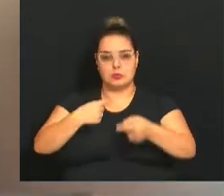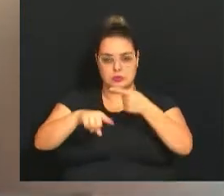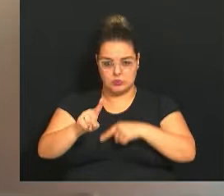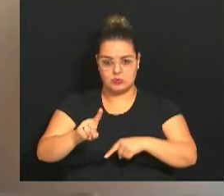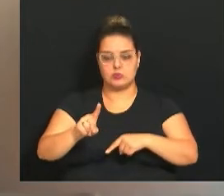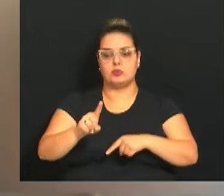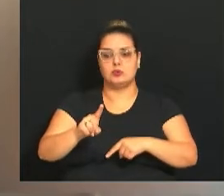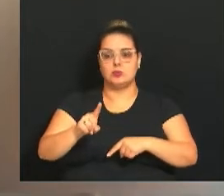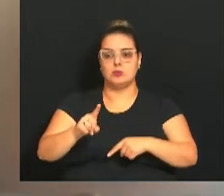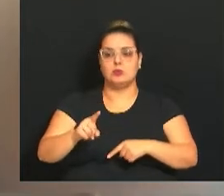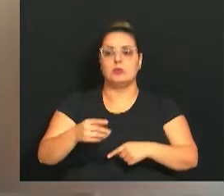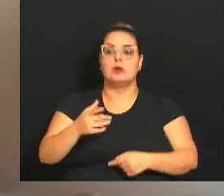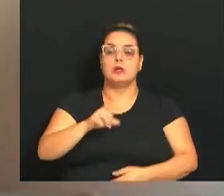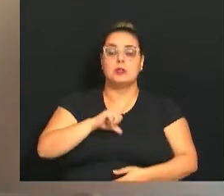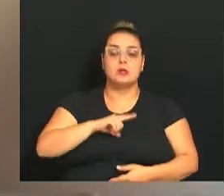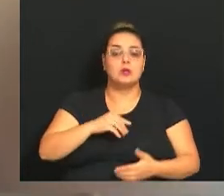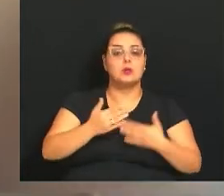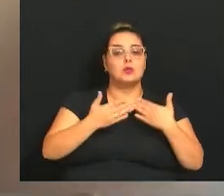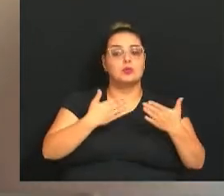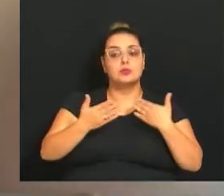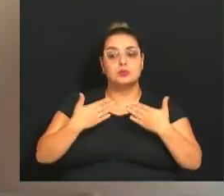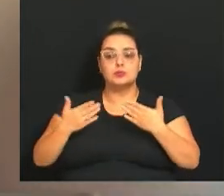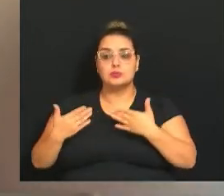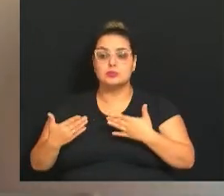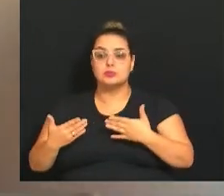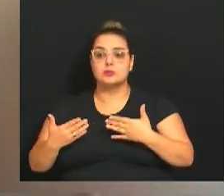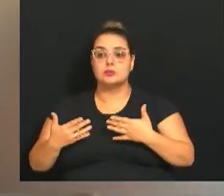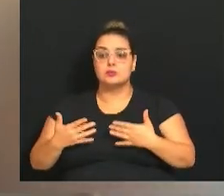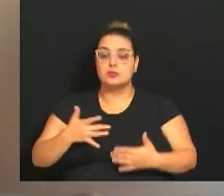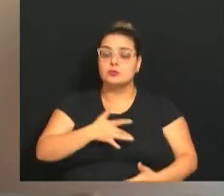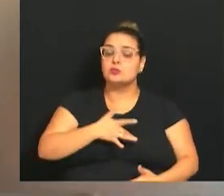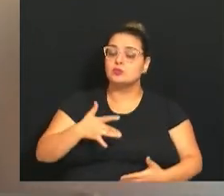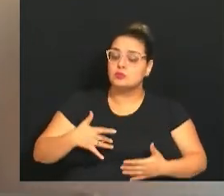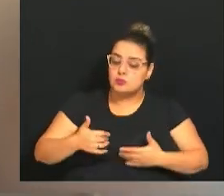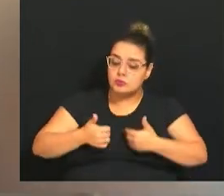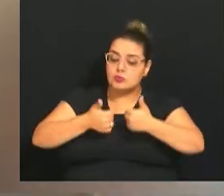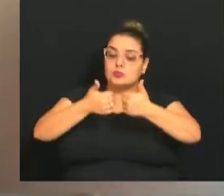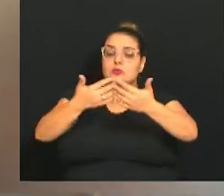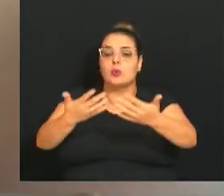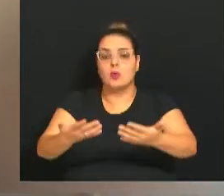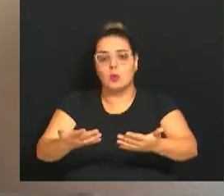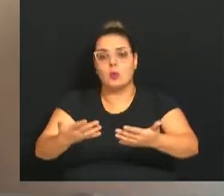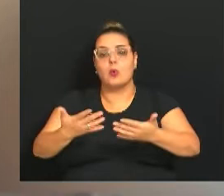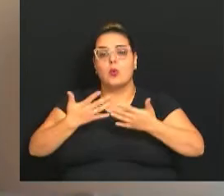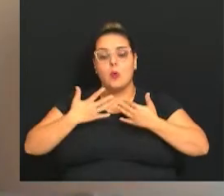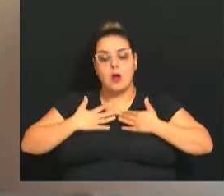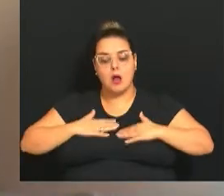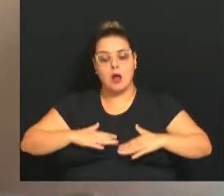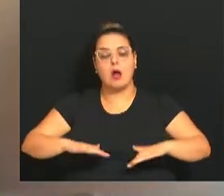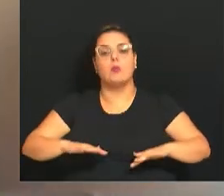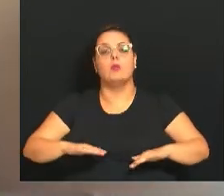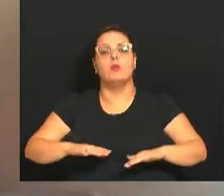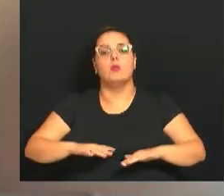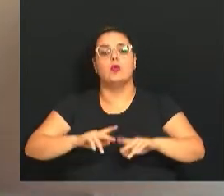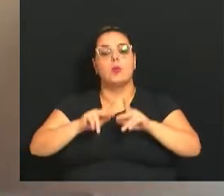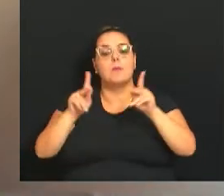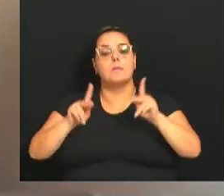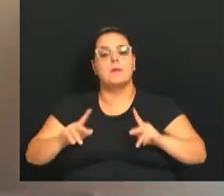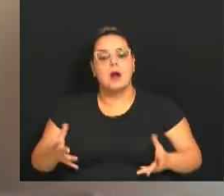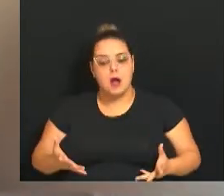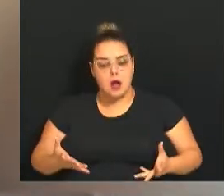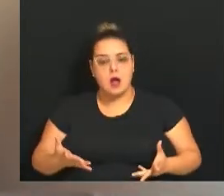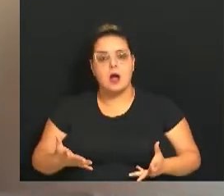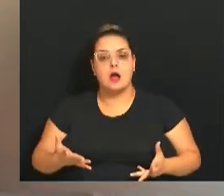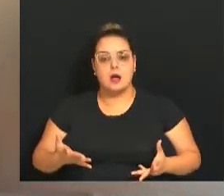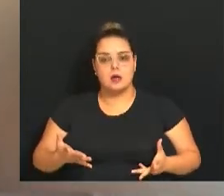um diálogo muito salutar com os órgãos externos. A gente tem tido um diálogo muito importante com o Ministério